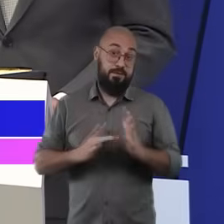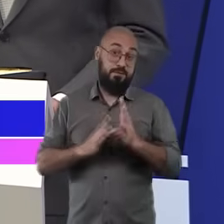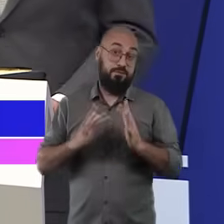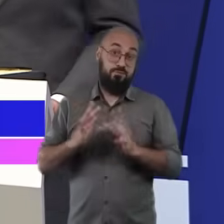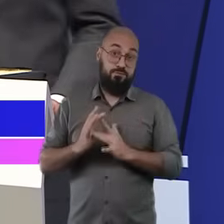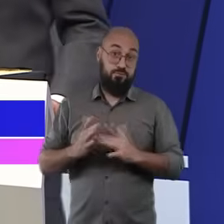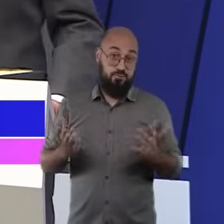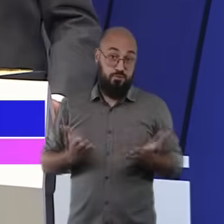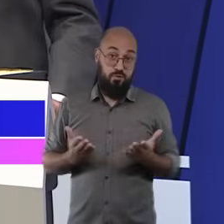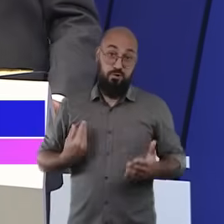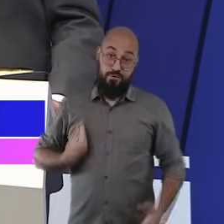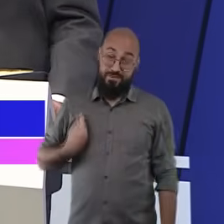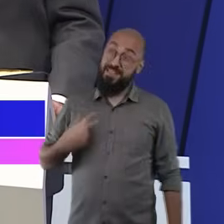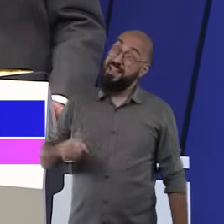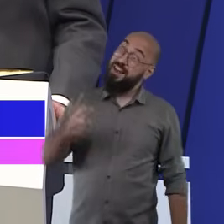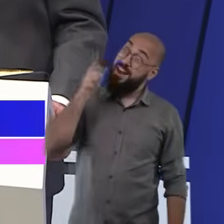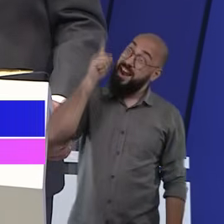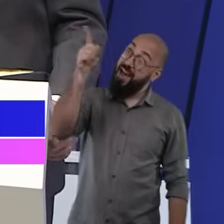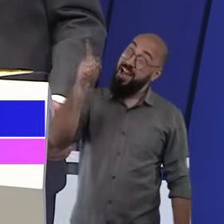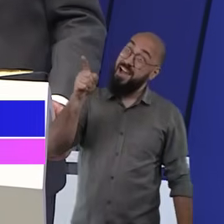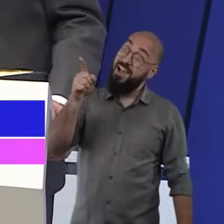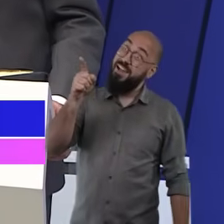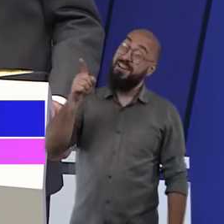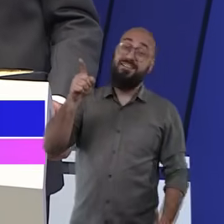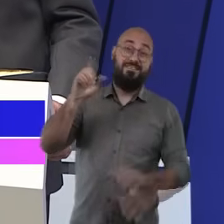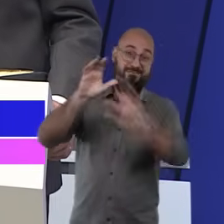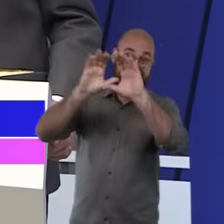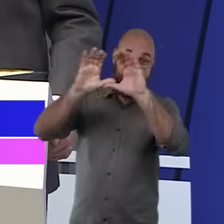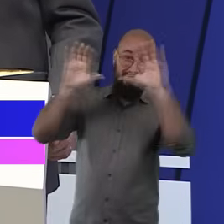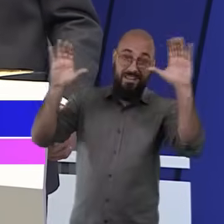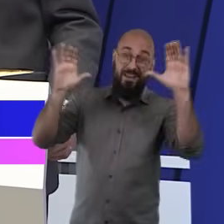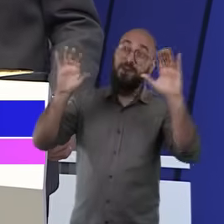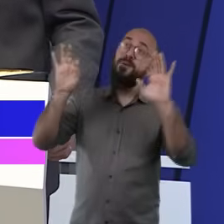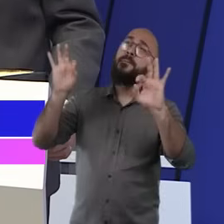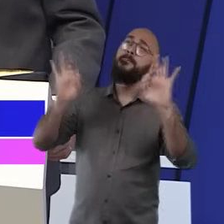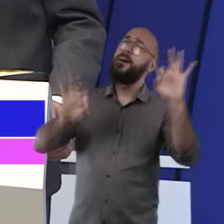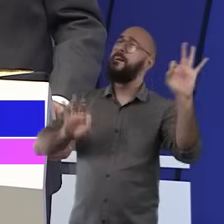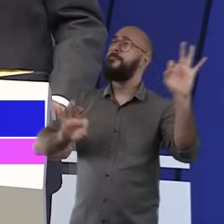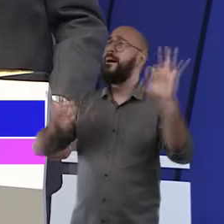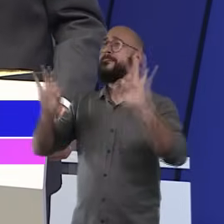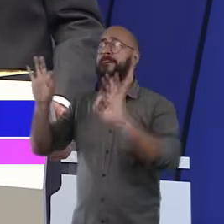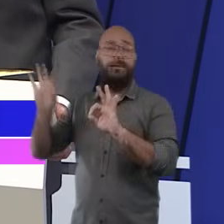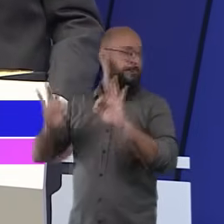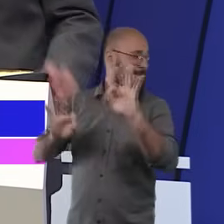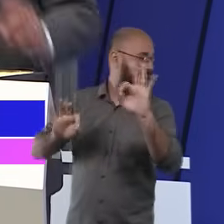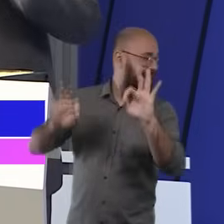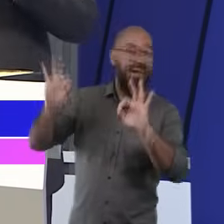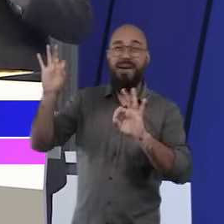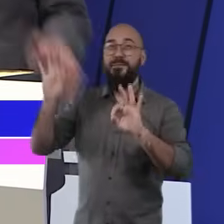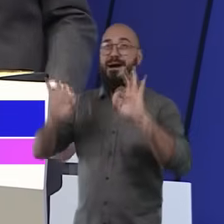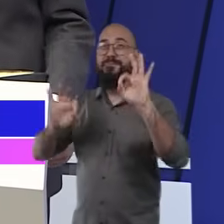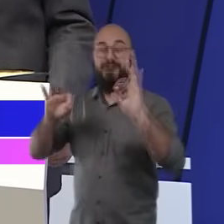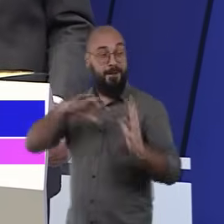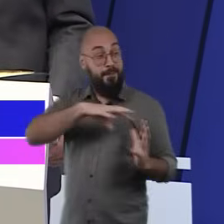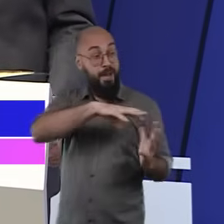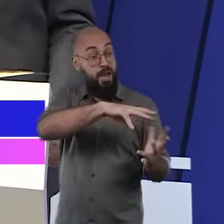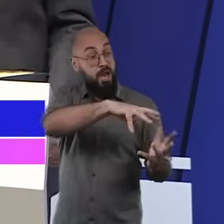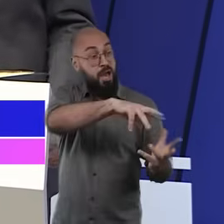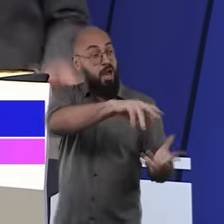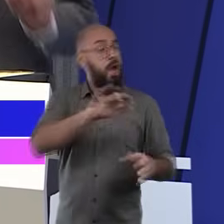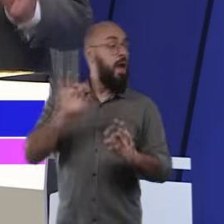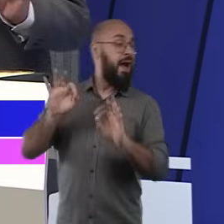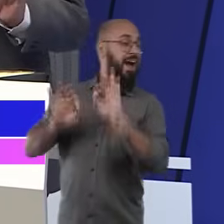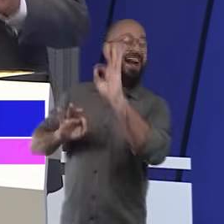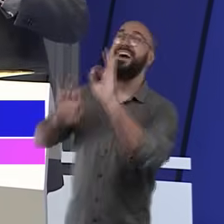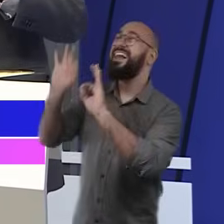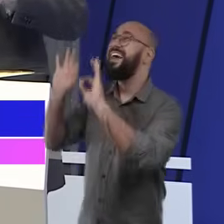céu, preparando um lugar para eu e você morarmos. Ele está preparando uma morada,